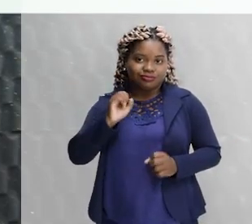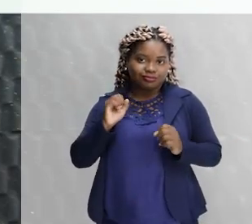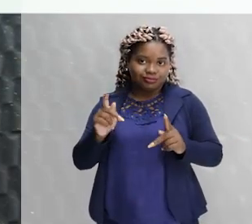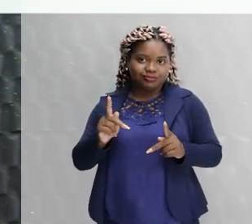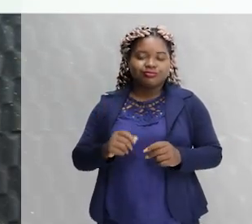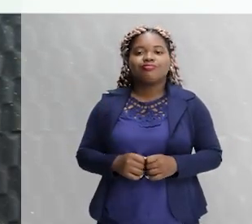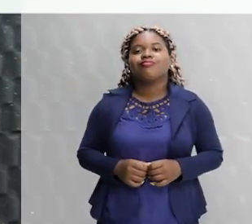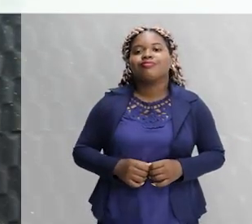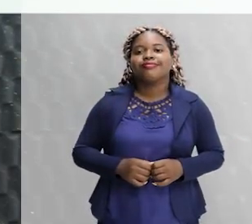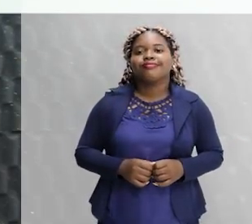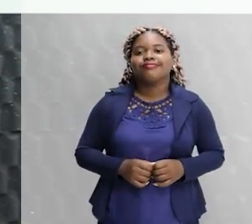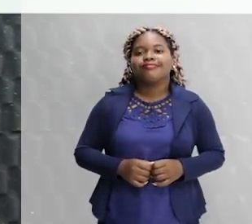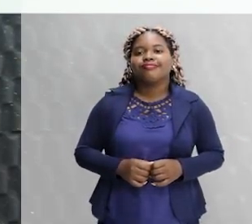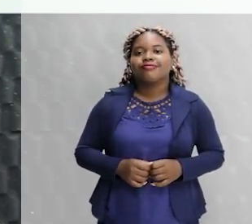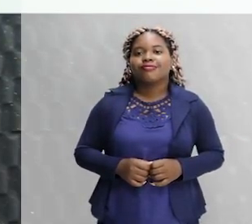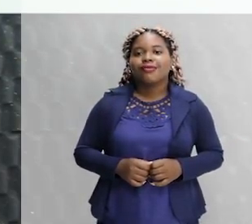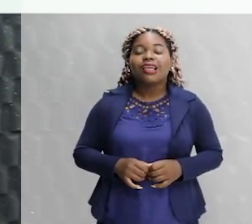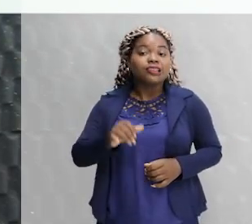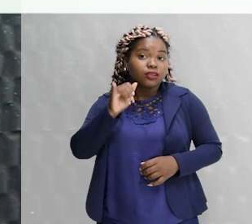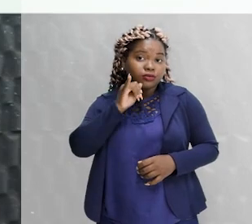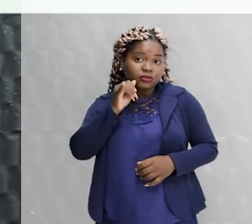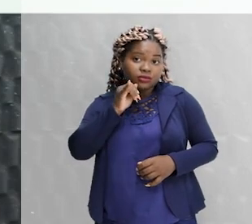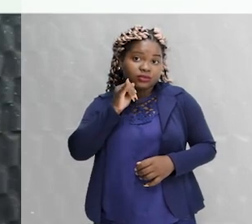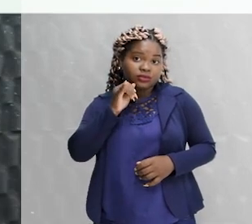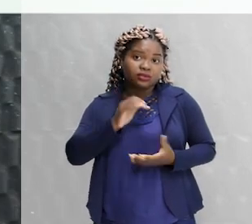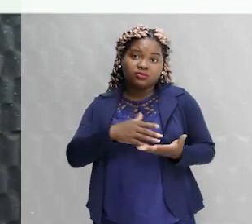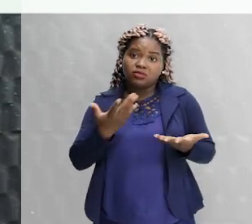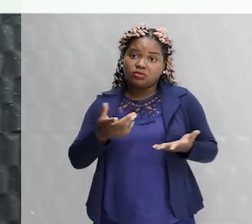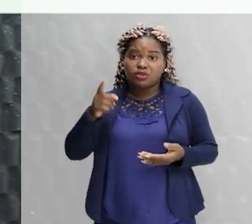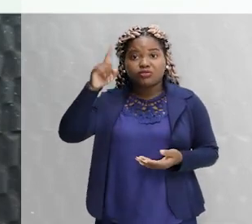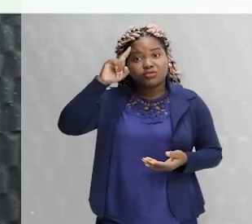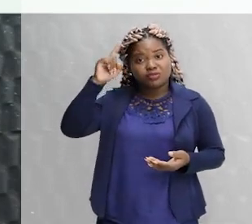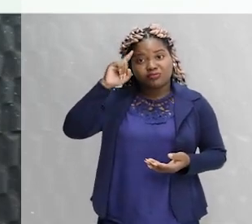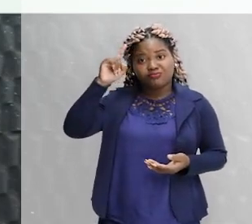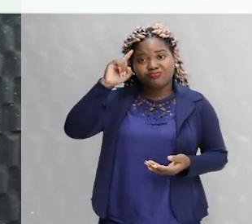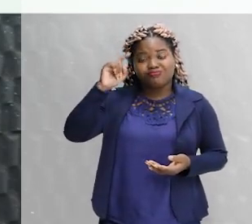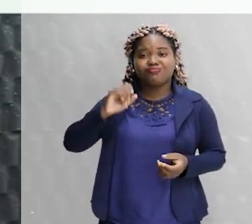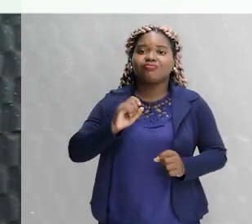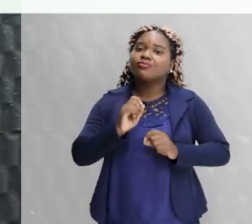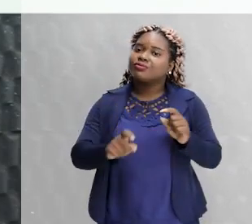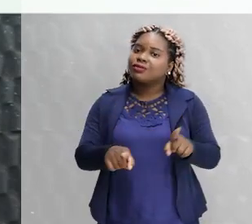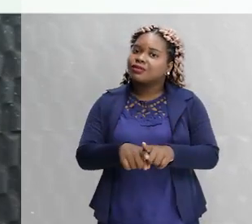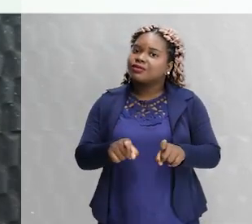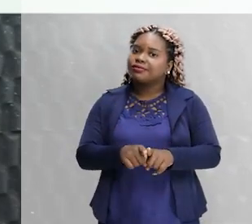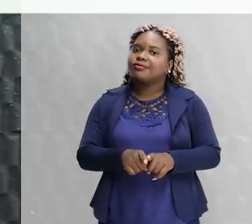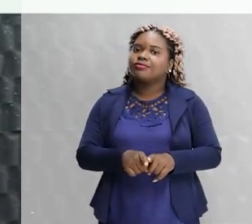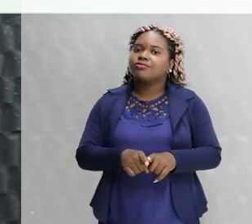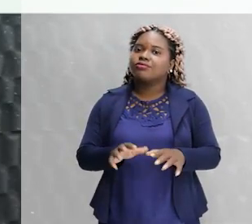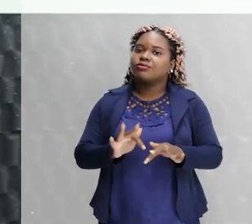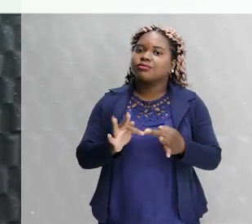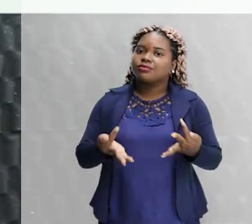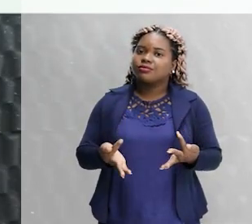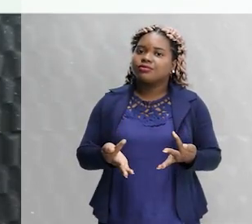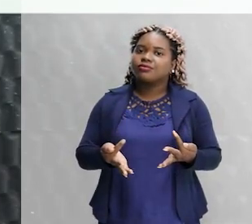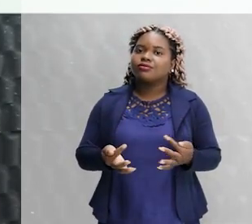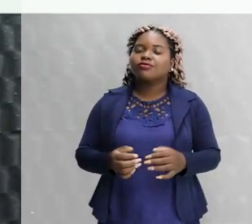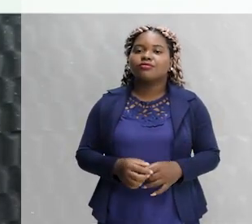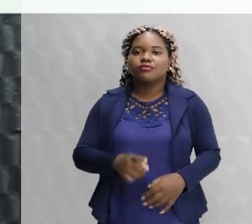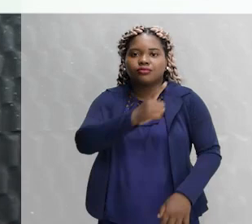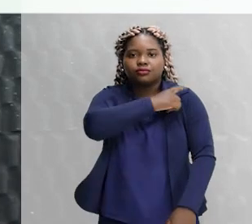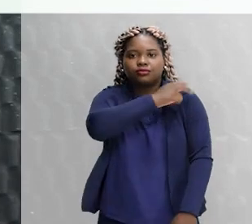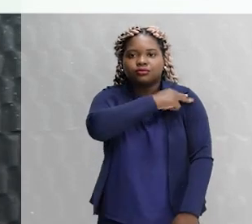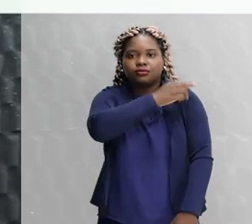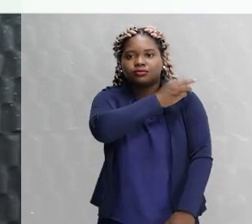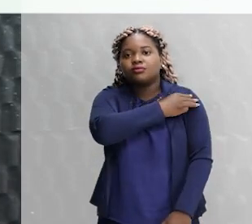situação bastante comum nas nossas aulas, né, lá do ensino médio. Geralmente, os professores, o que eles fazem?